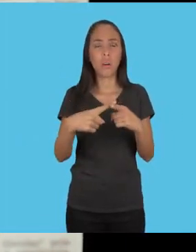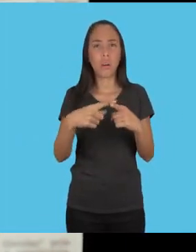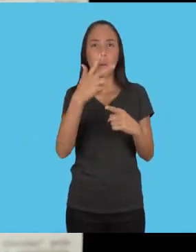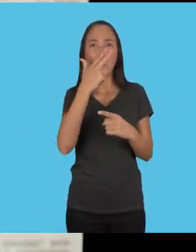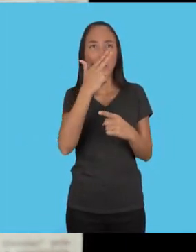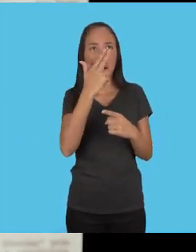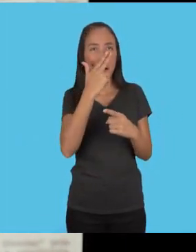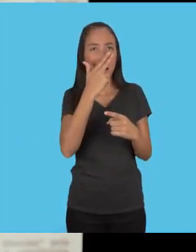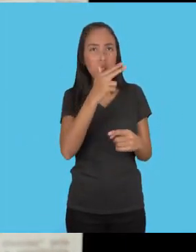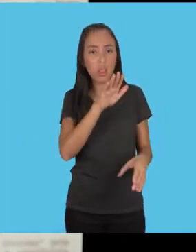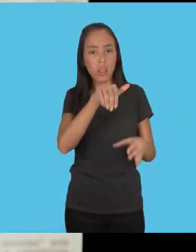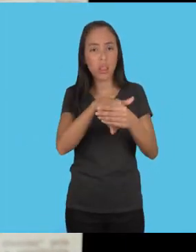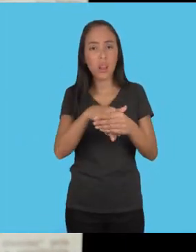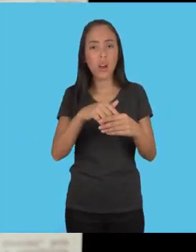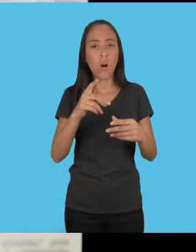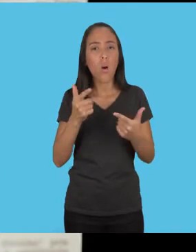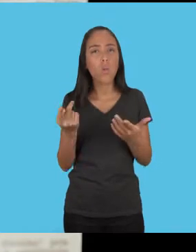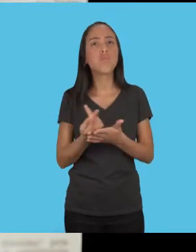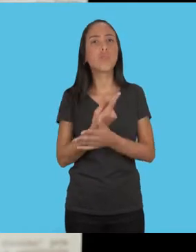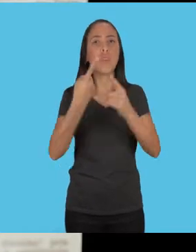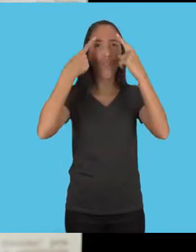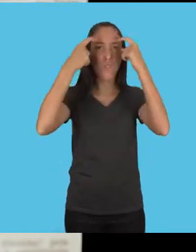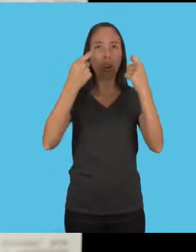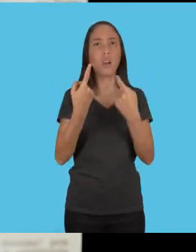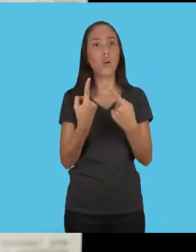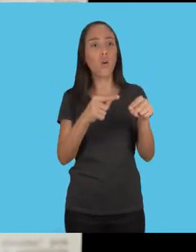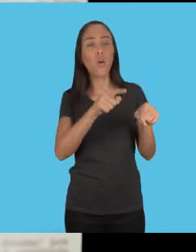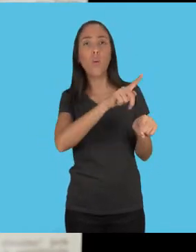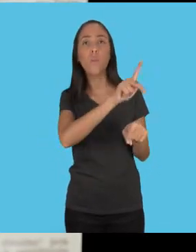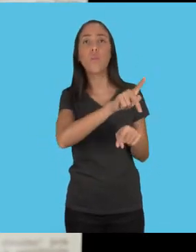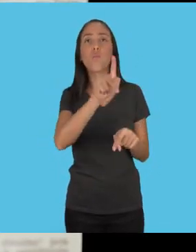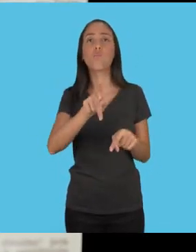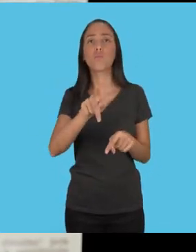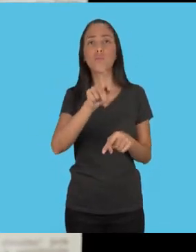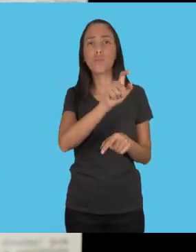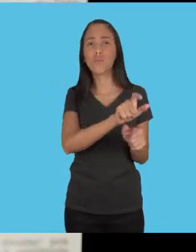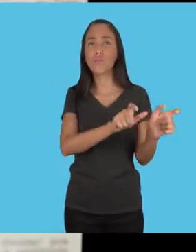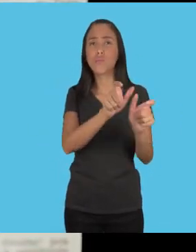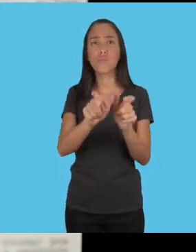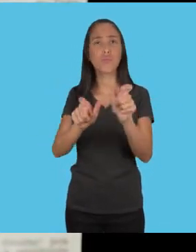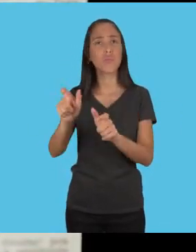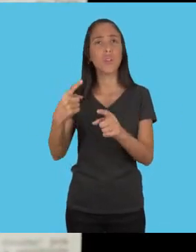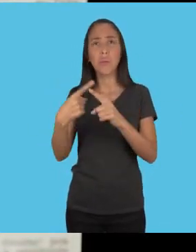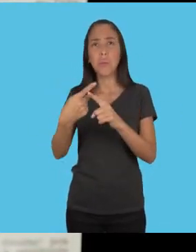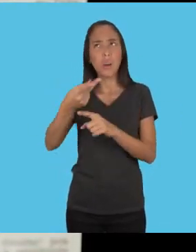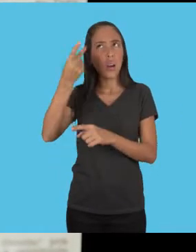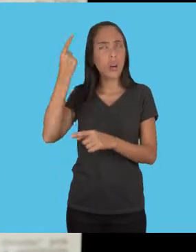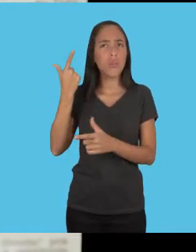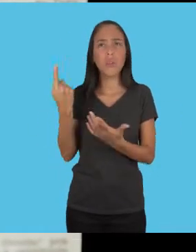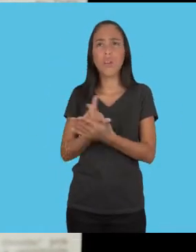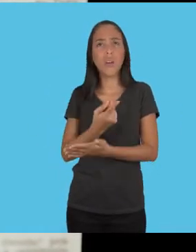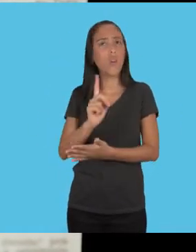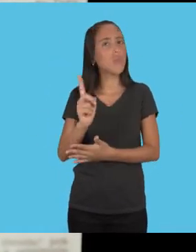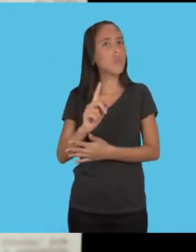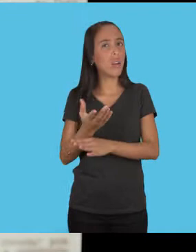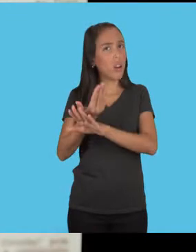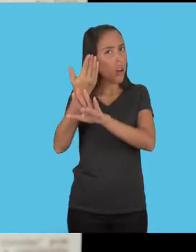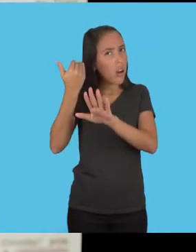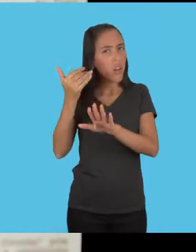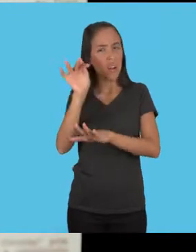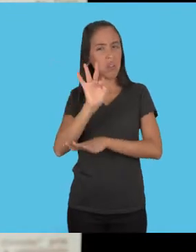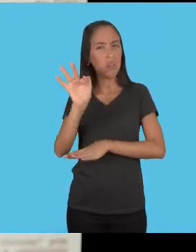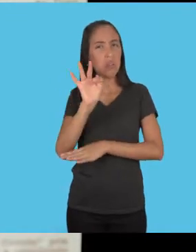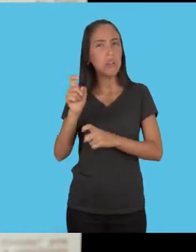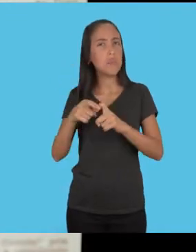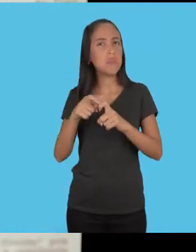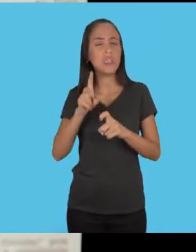violência contra docentes o que era absolutamente não usual. A Faculdade de Medicina sempre